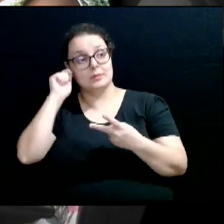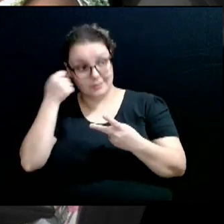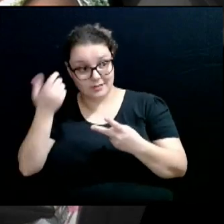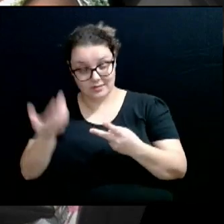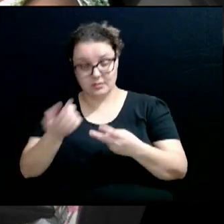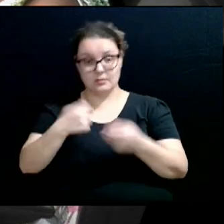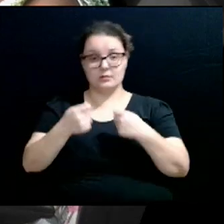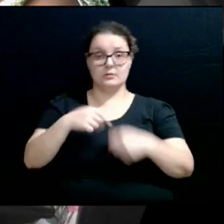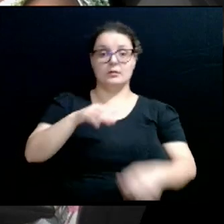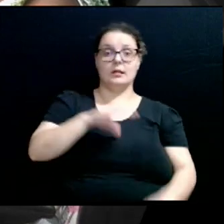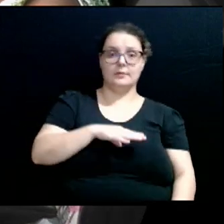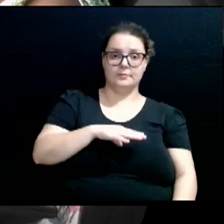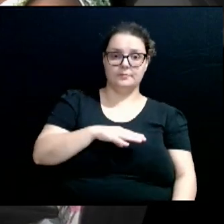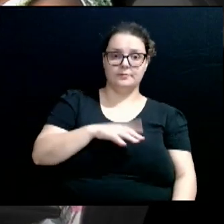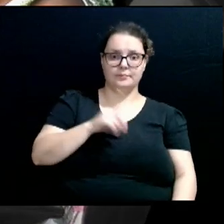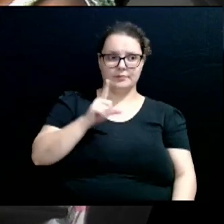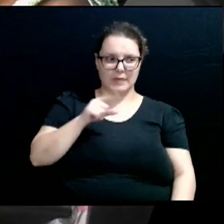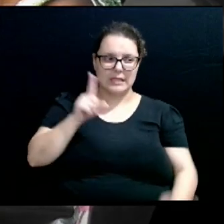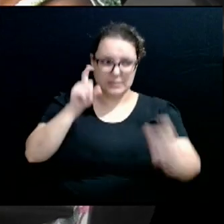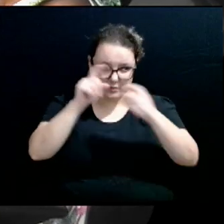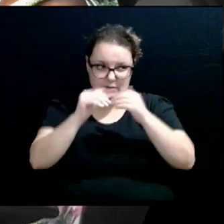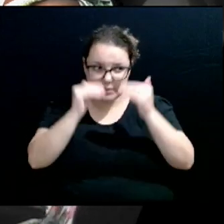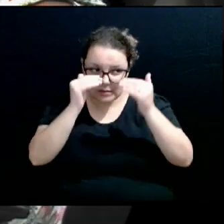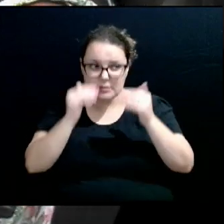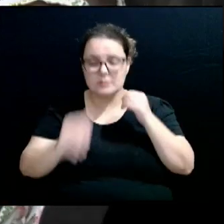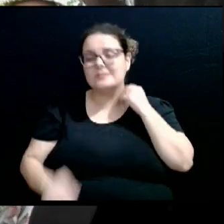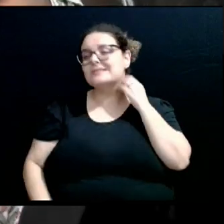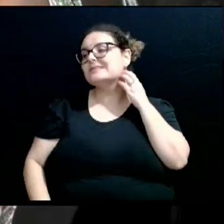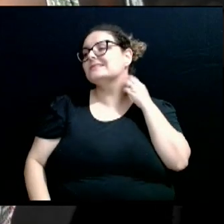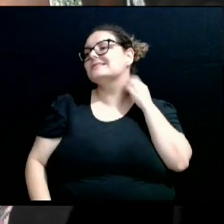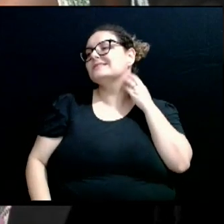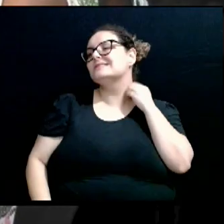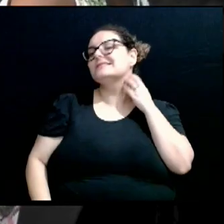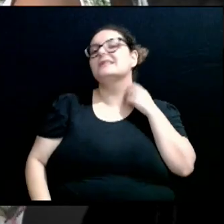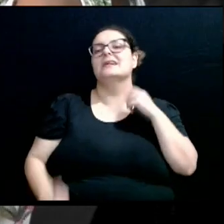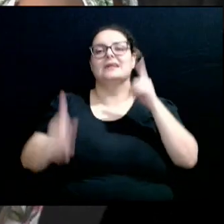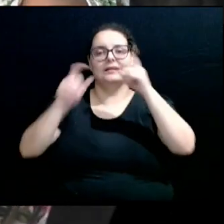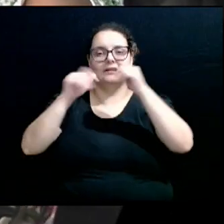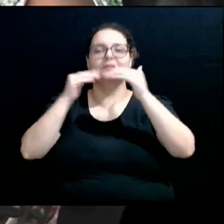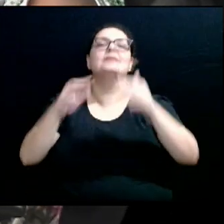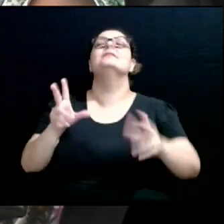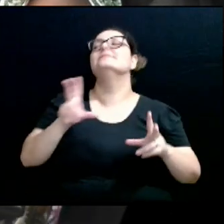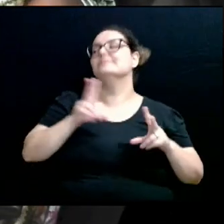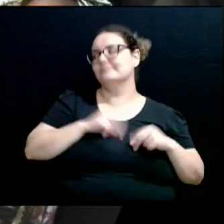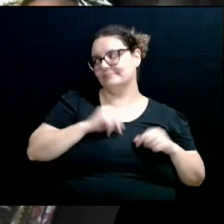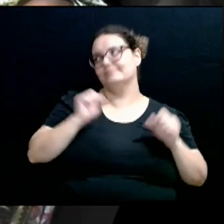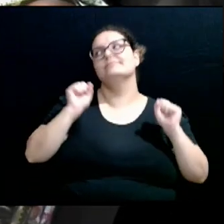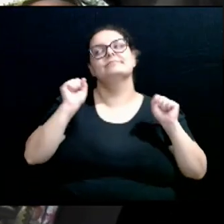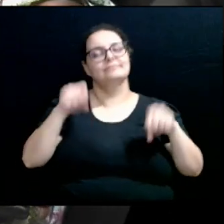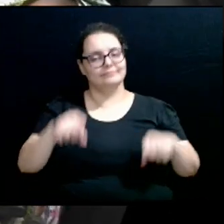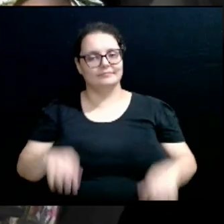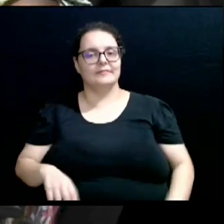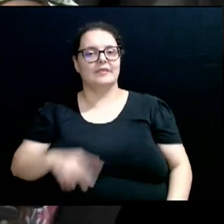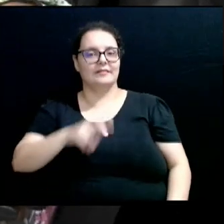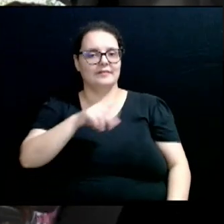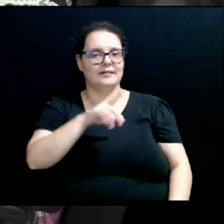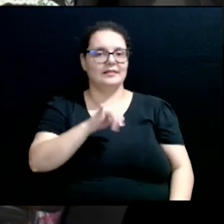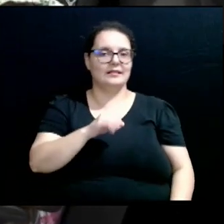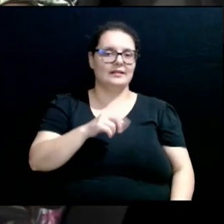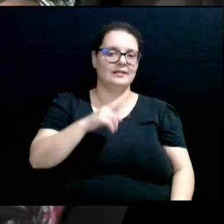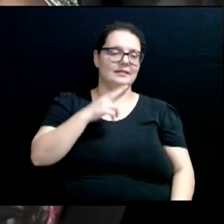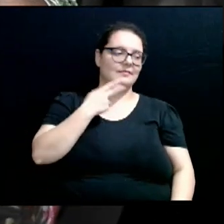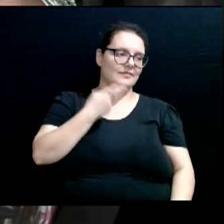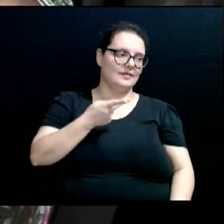isso é complexo? Muito complexo, né, Danda? Conta pra Bastante. nós. Conta pra nós, você, Valéria, primeiro, depois passamos pra Danda. É